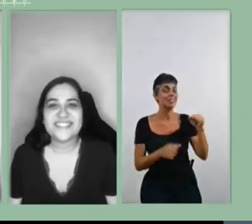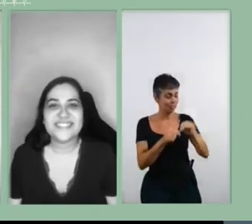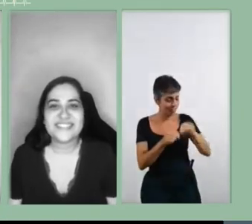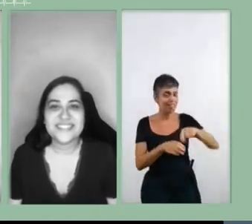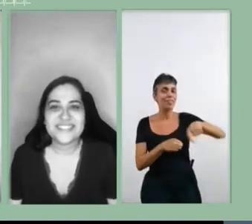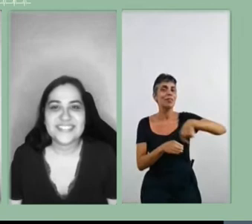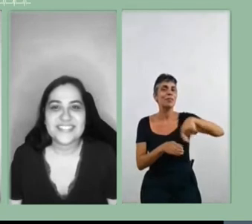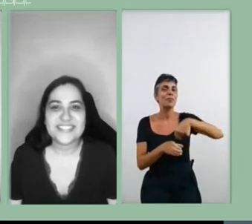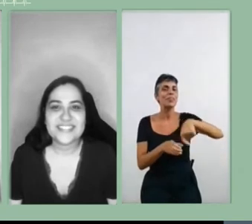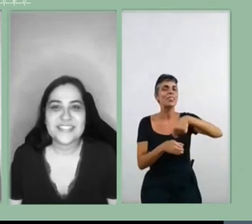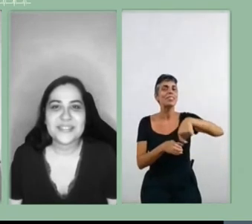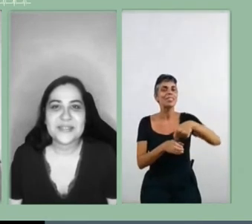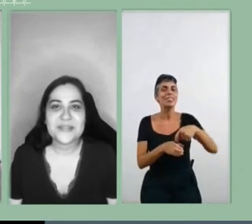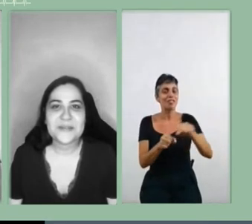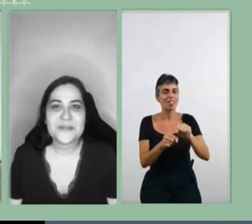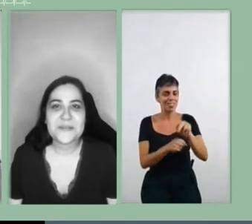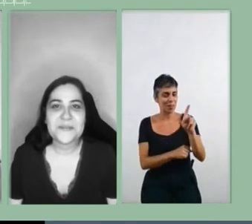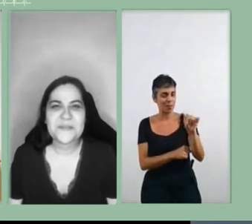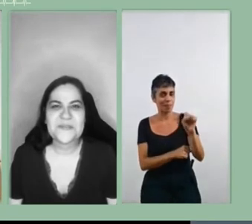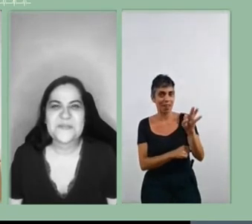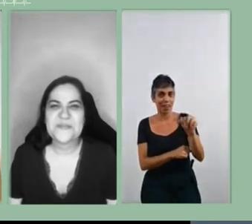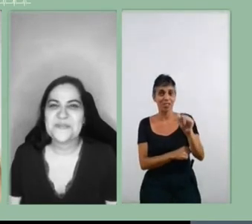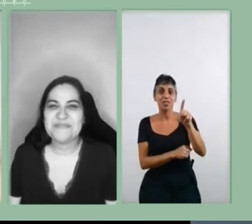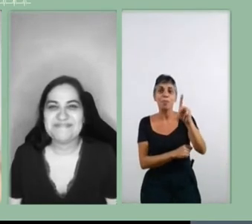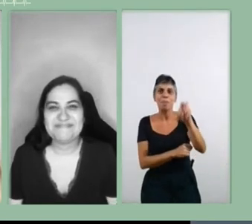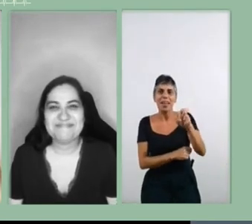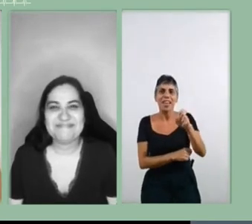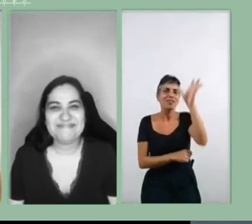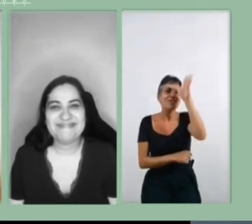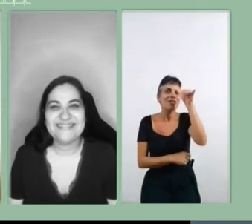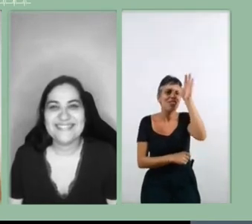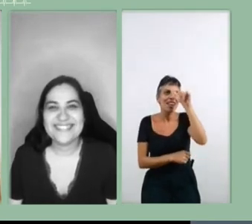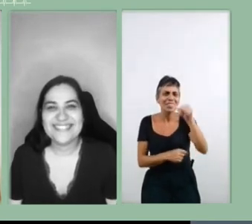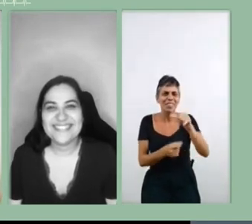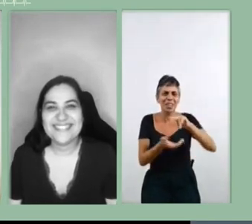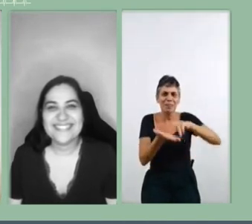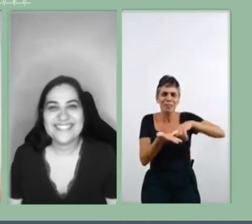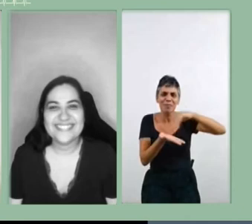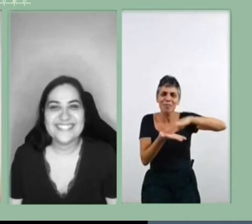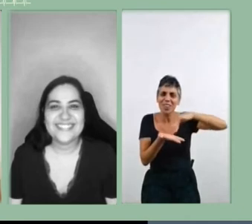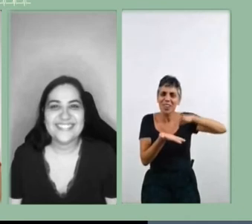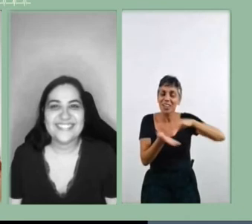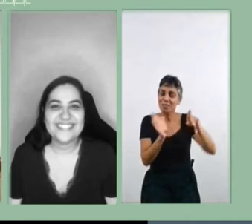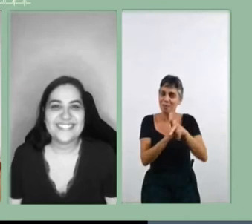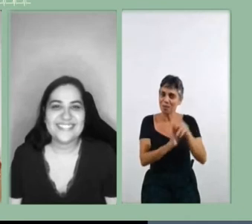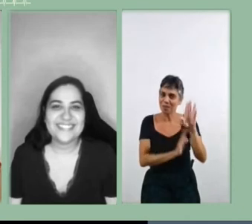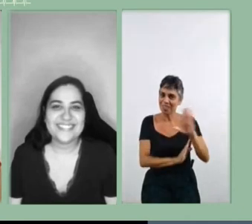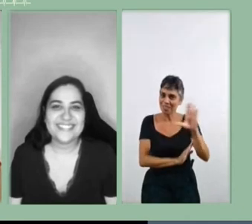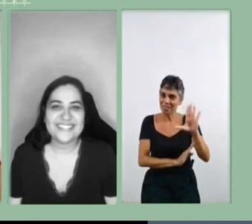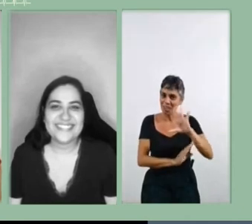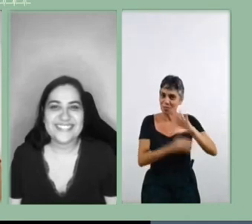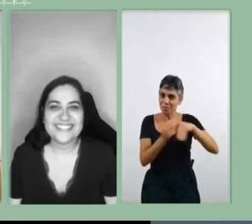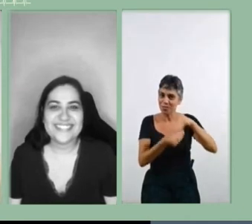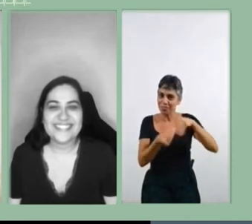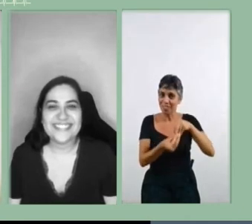nós vamos fazer essa pasta de pé de galinha juntas. Uma pasta de Ah, pé de galinha canábico. tá gravado, viu? Tá